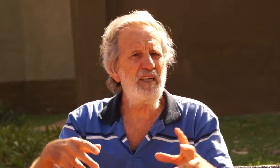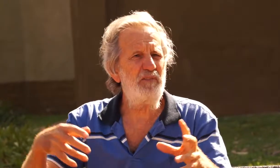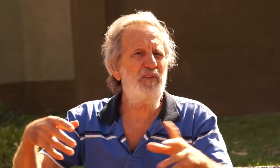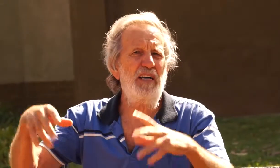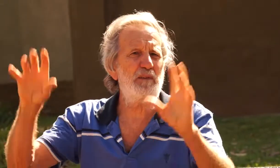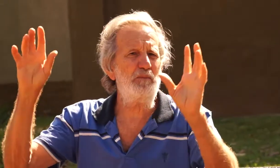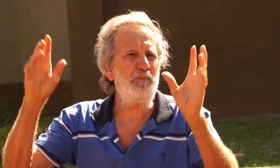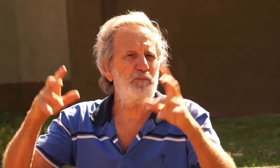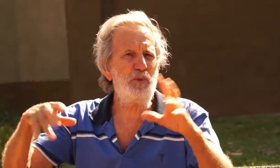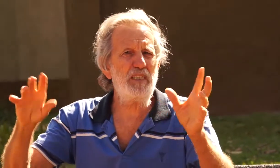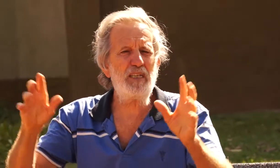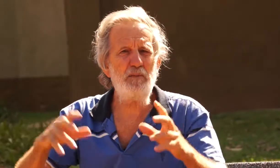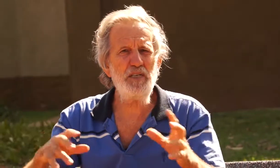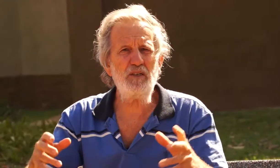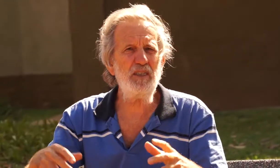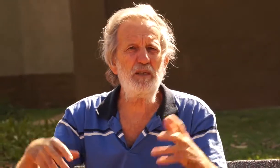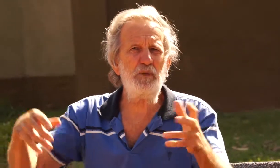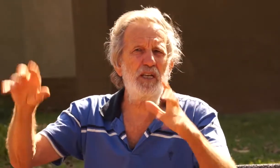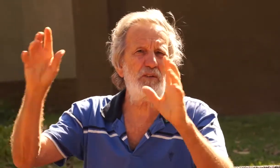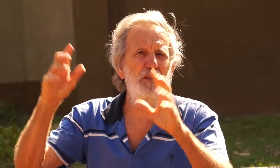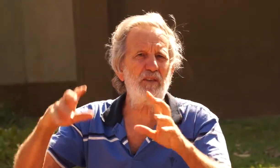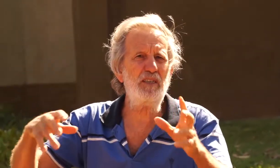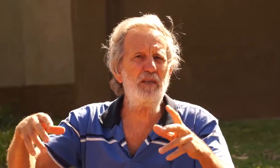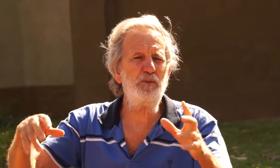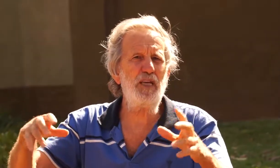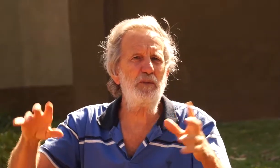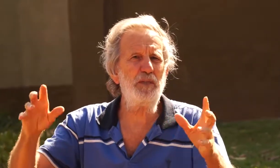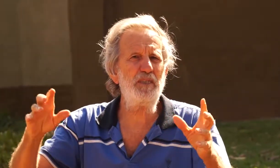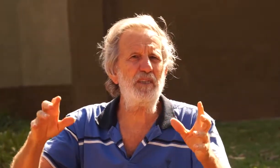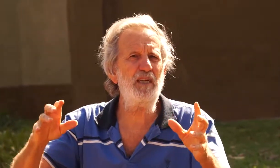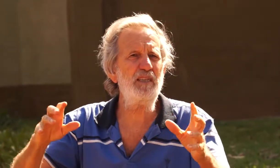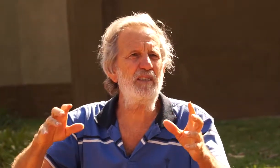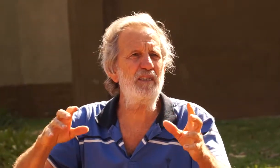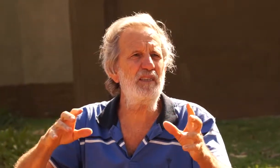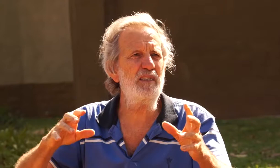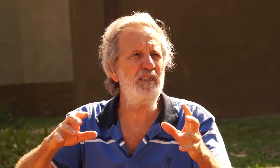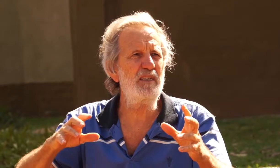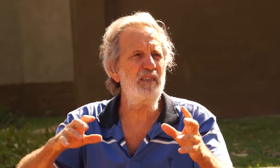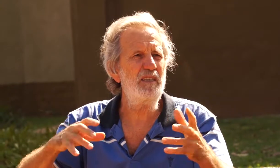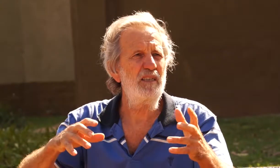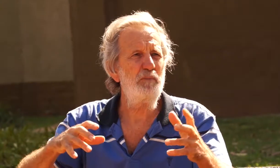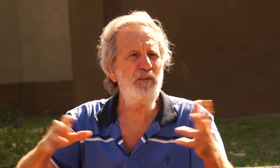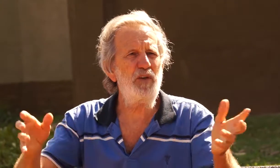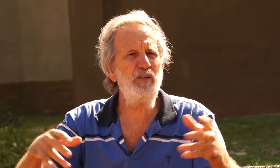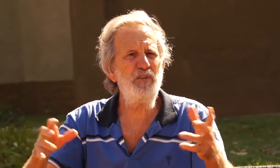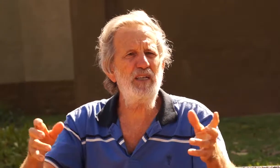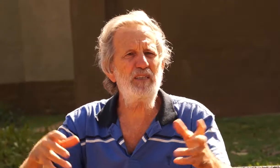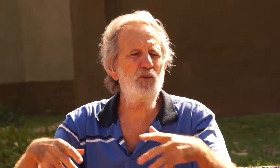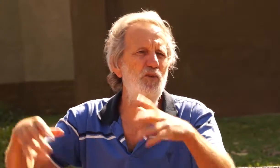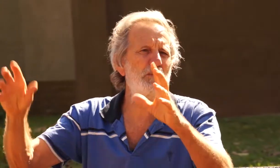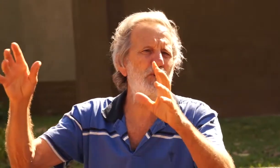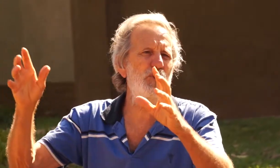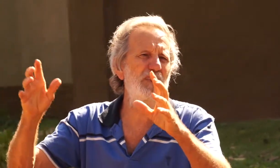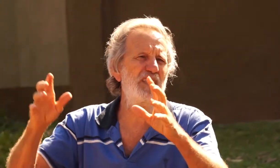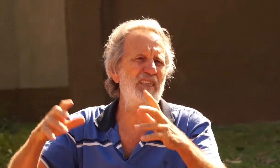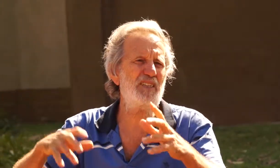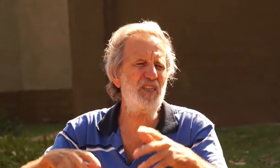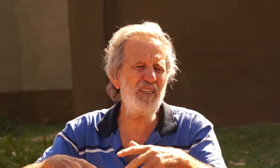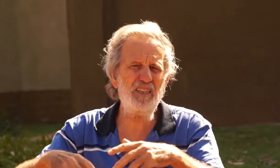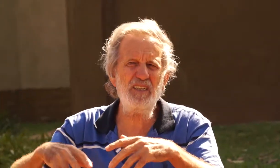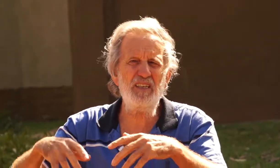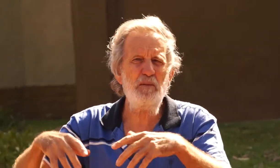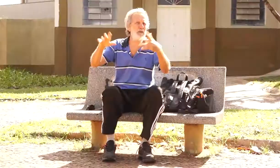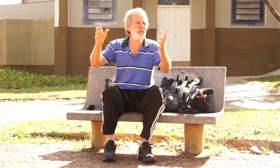Aí ela vai por esse caminho aí, depois lá no fim, deputado, presidente, prefeito, vereador, tome conta